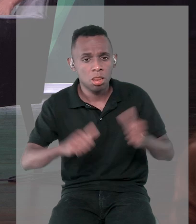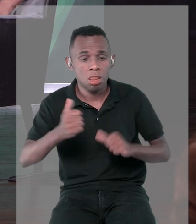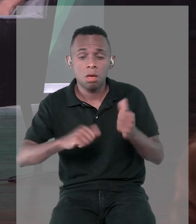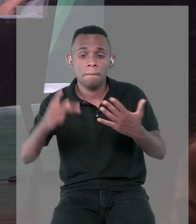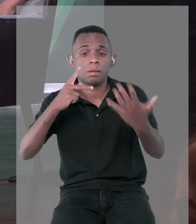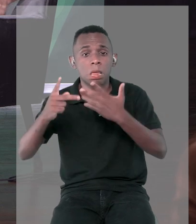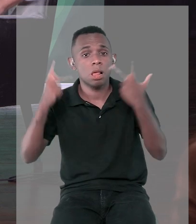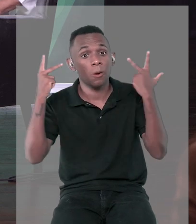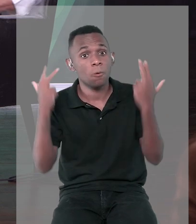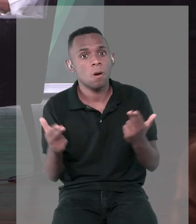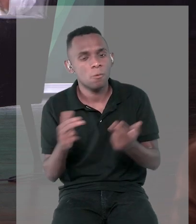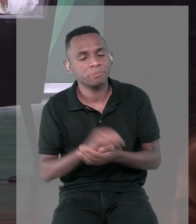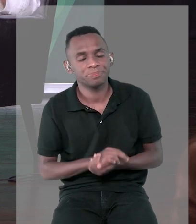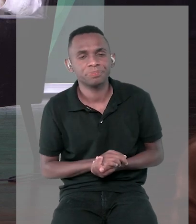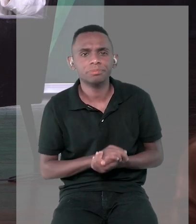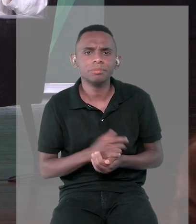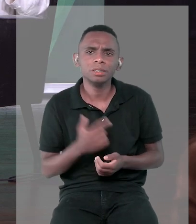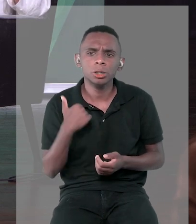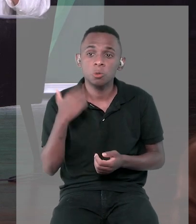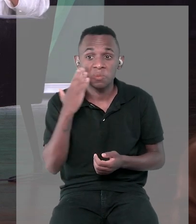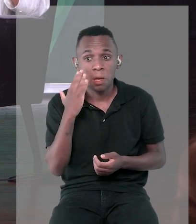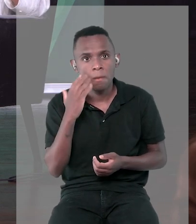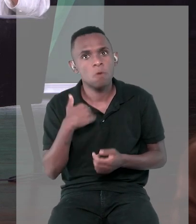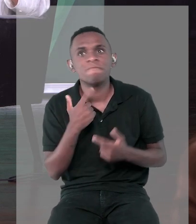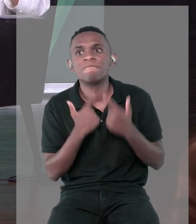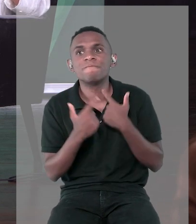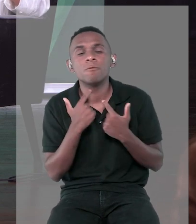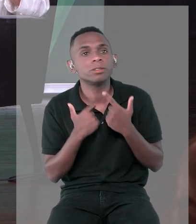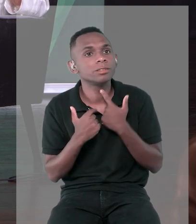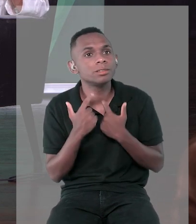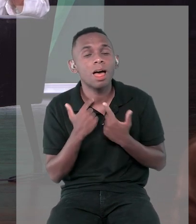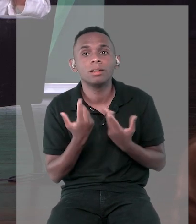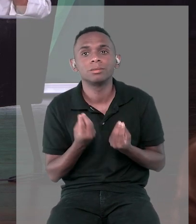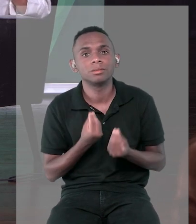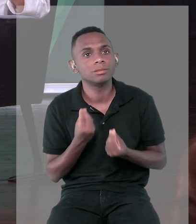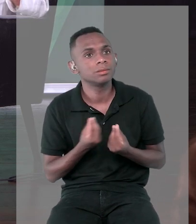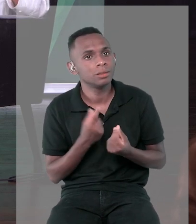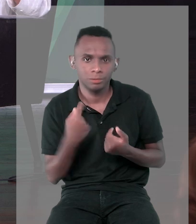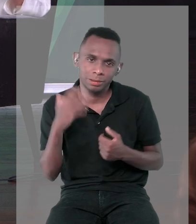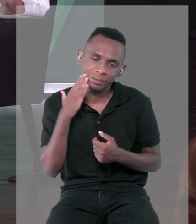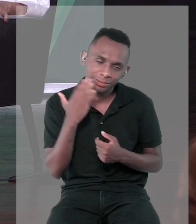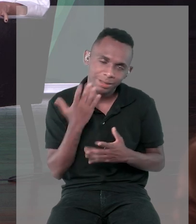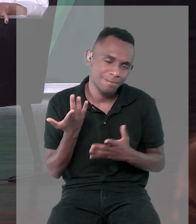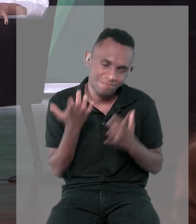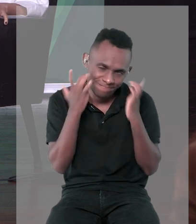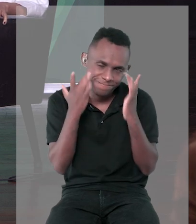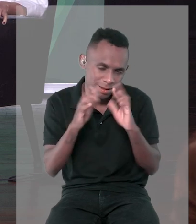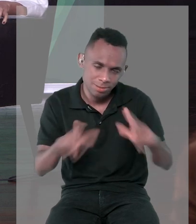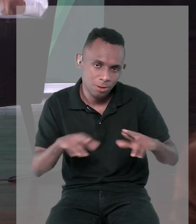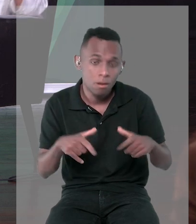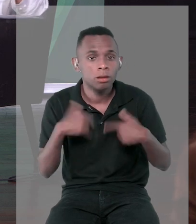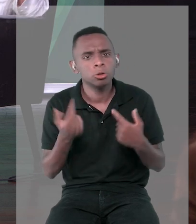mesmo psicanalista. E, quando eu soube disso, eu fui doida para saber as coisas, né? Mas vocês sabem que realmente não é bem